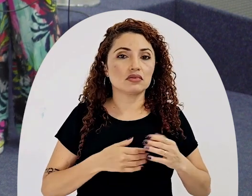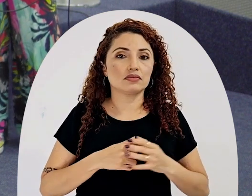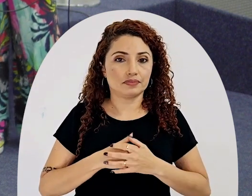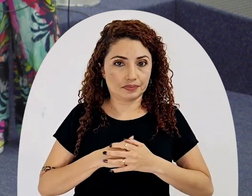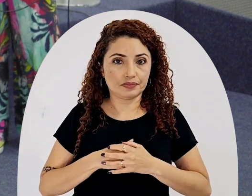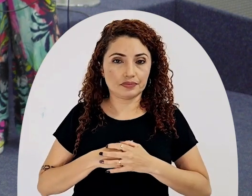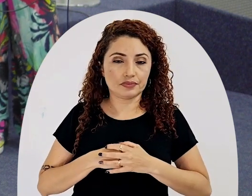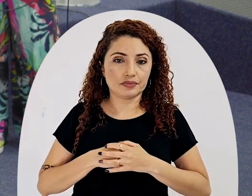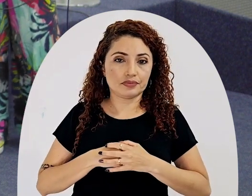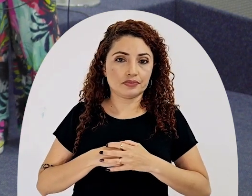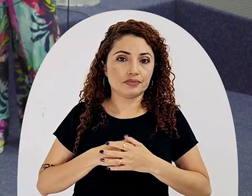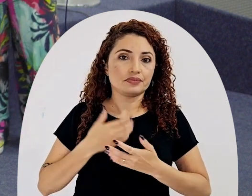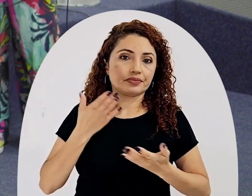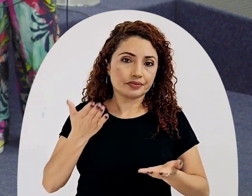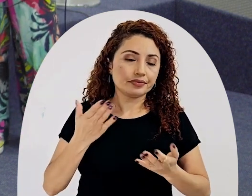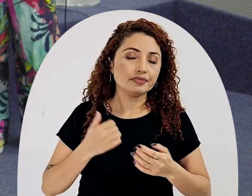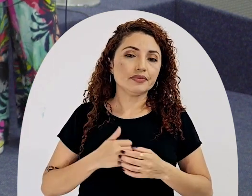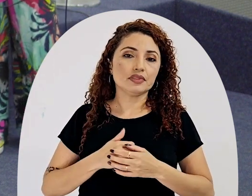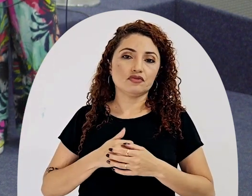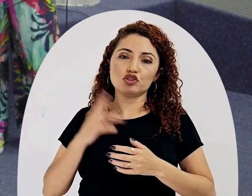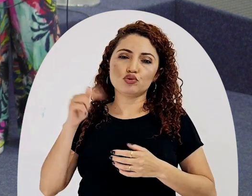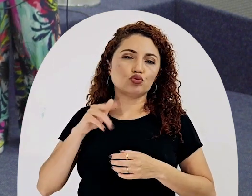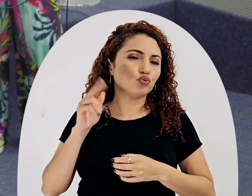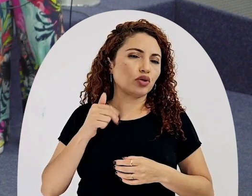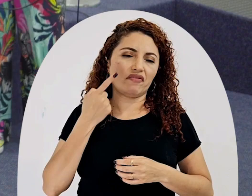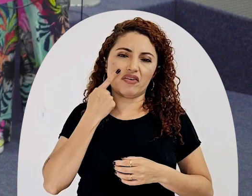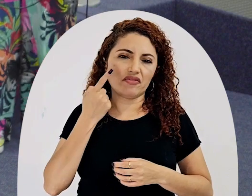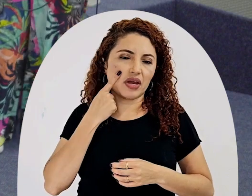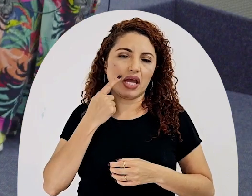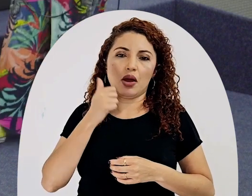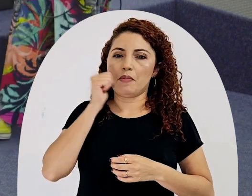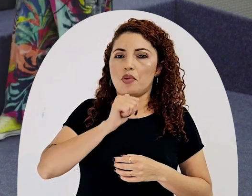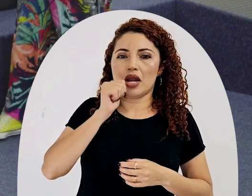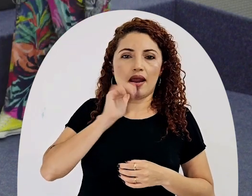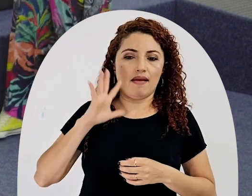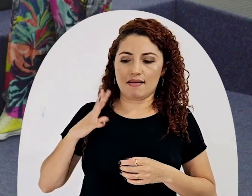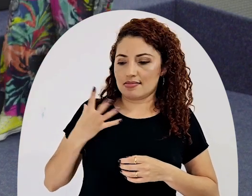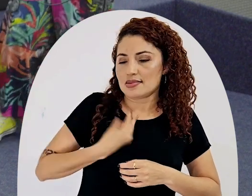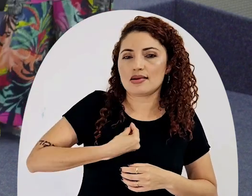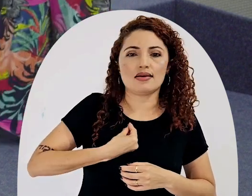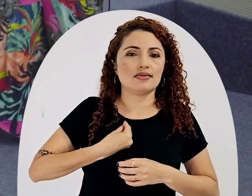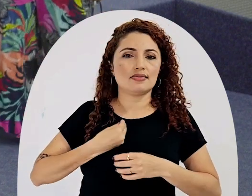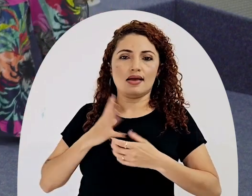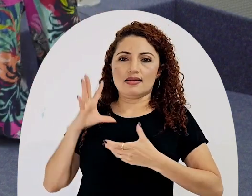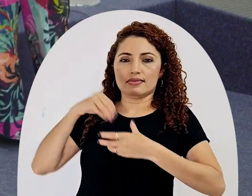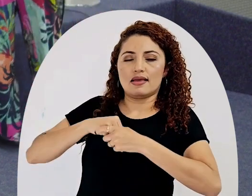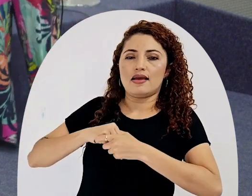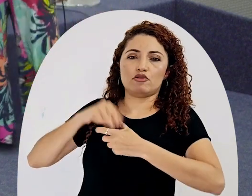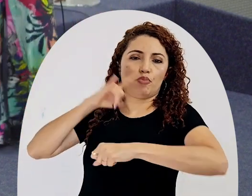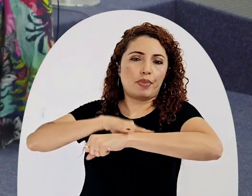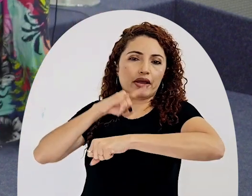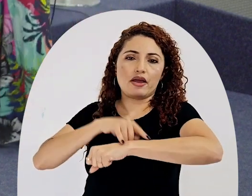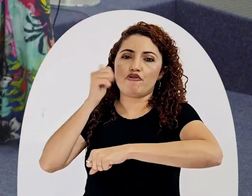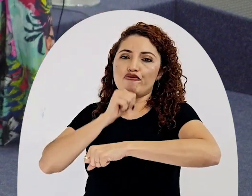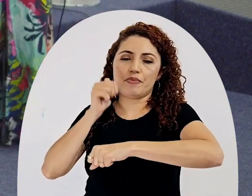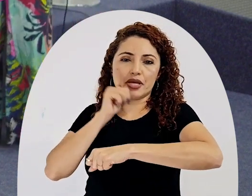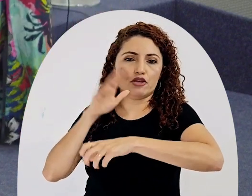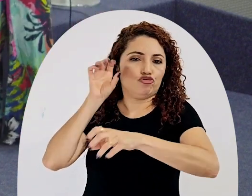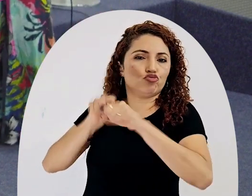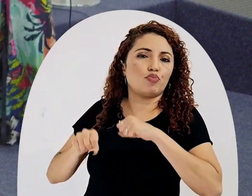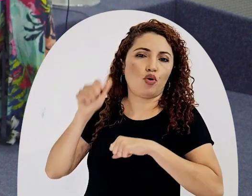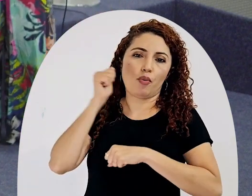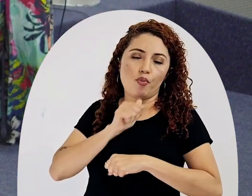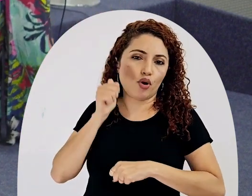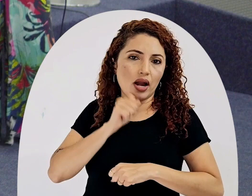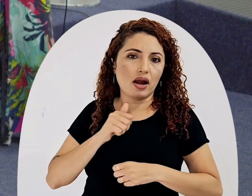no banheiro feminino, violentou uma mulher. Porque ela tudo bem, ela tem um pênis, mas isso